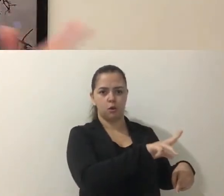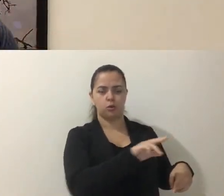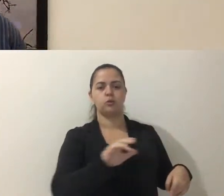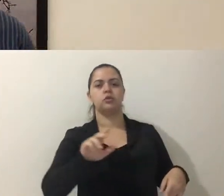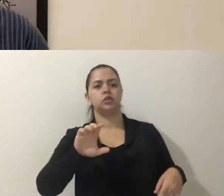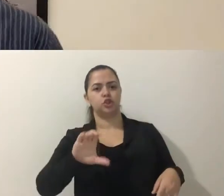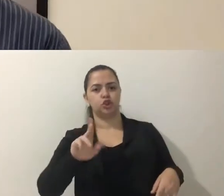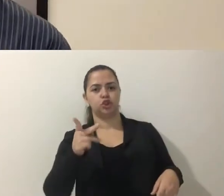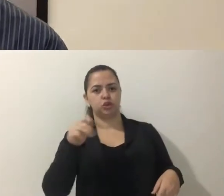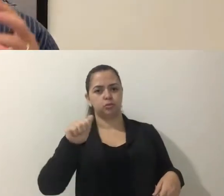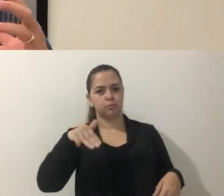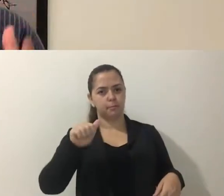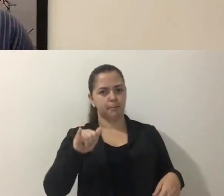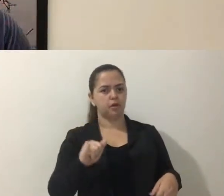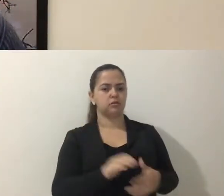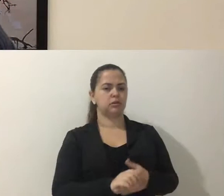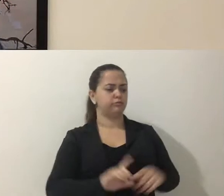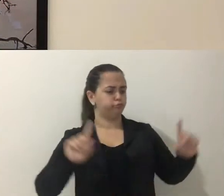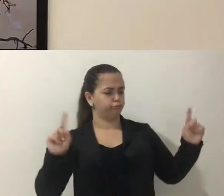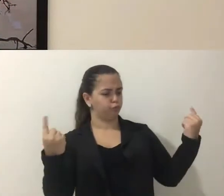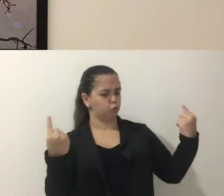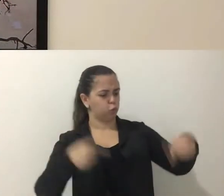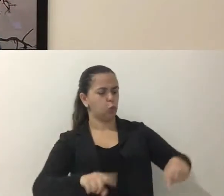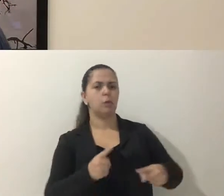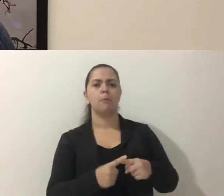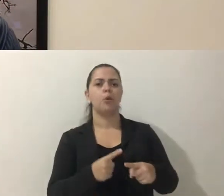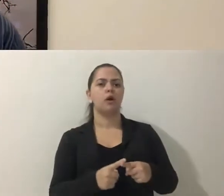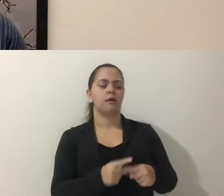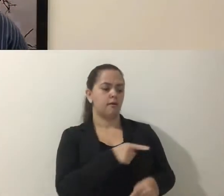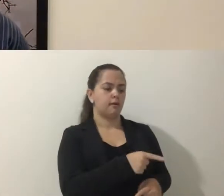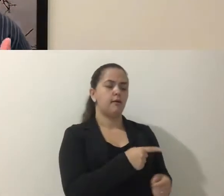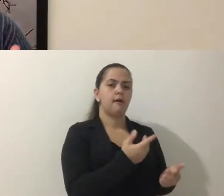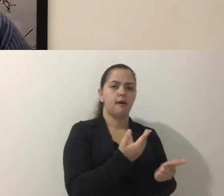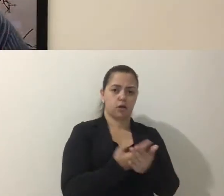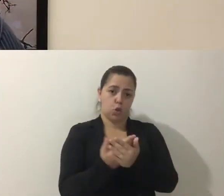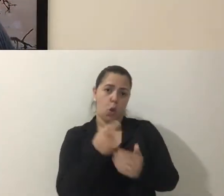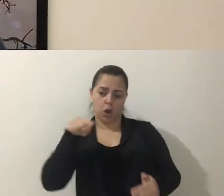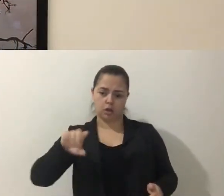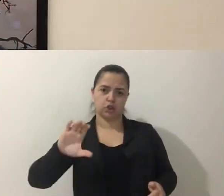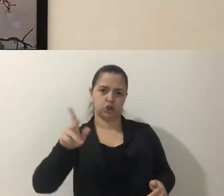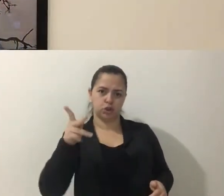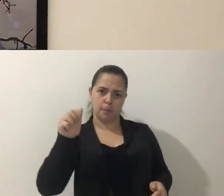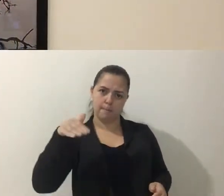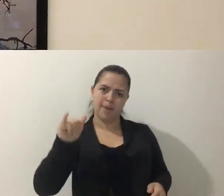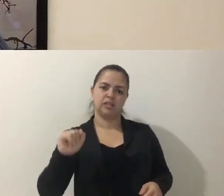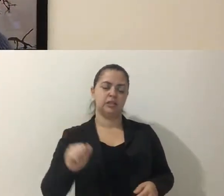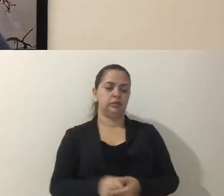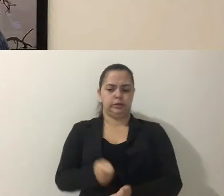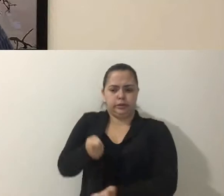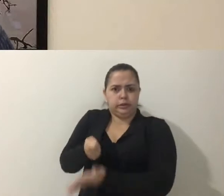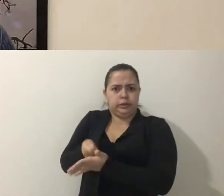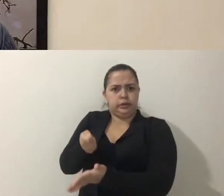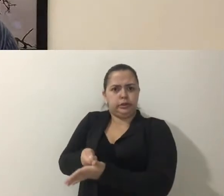do Shammai. Eram rivais porque a escola do Shammai, ela era uma escola